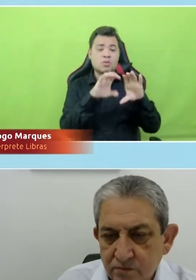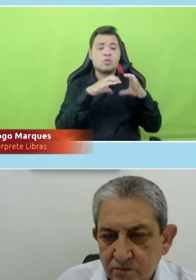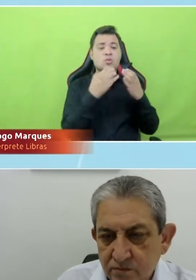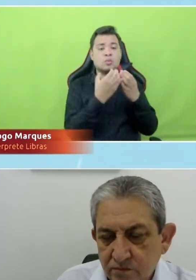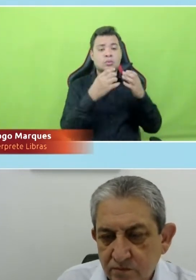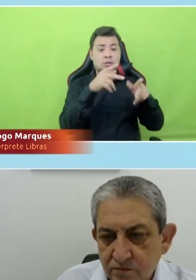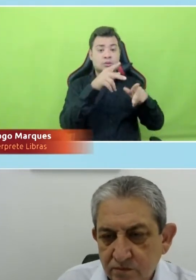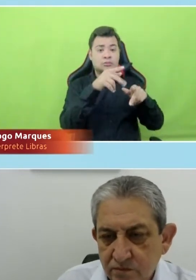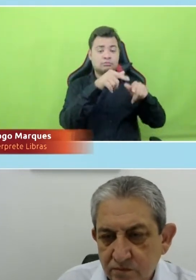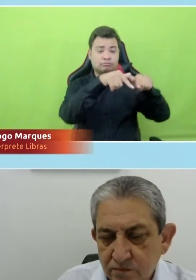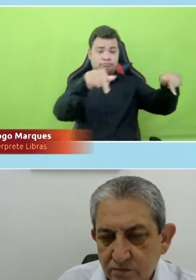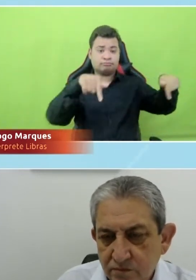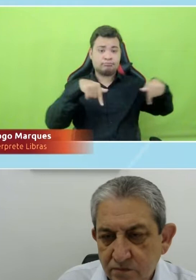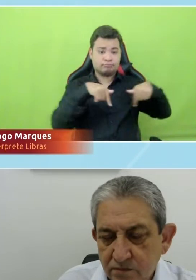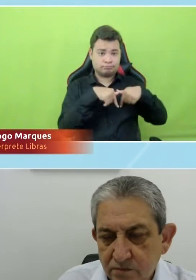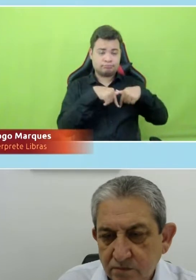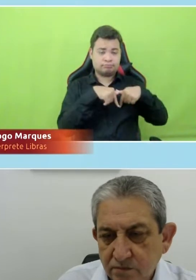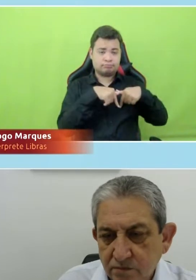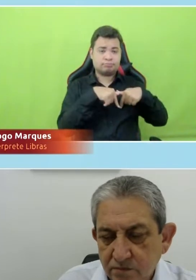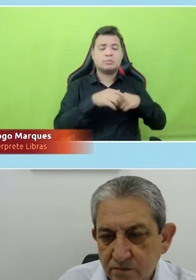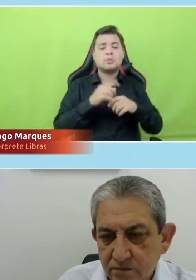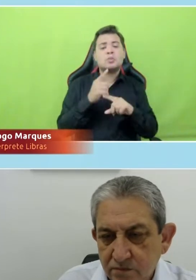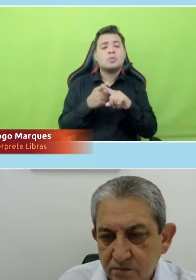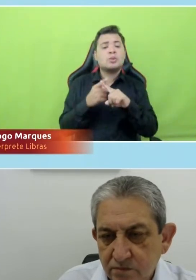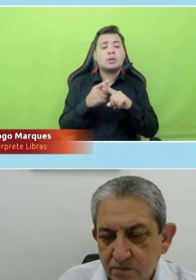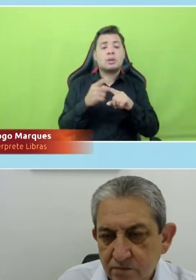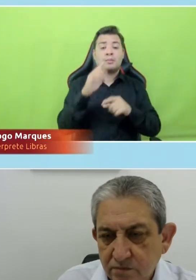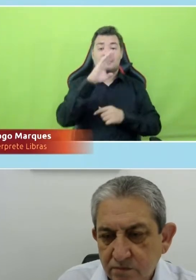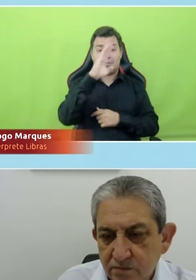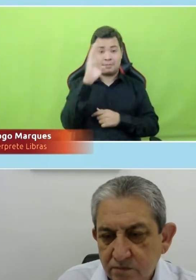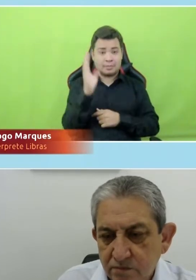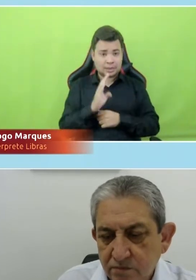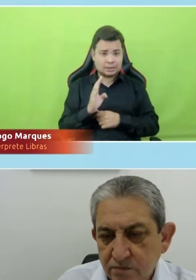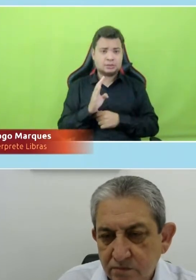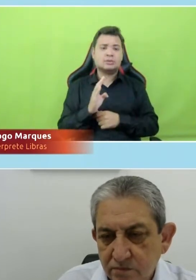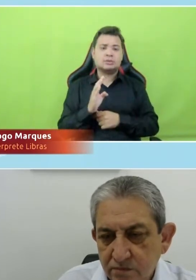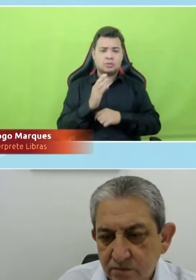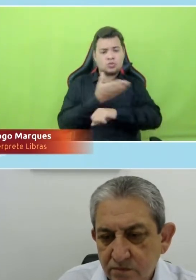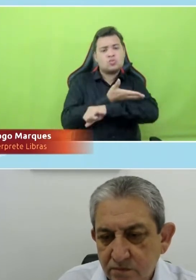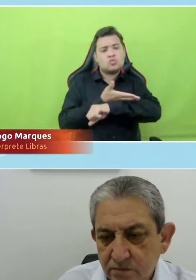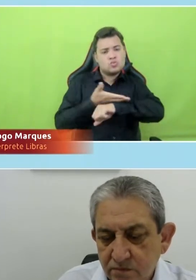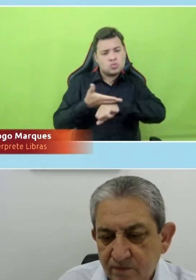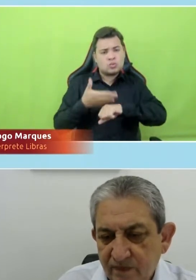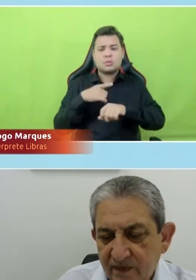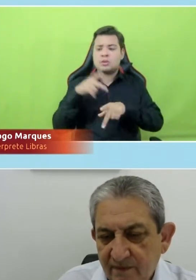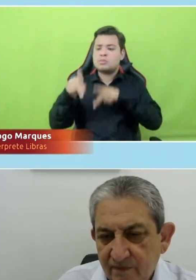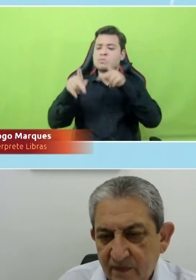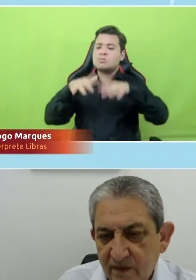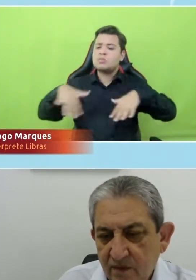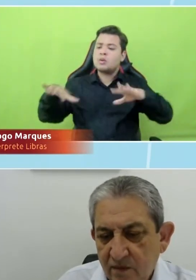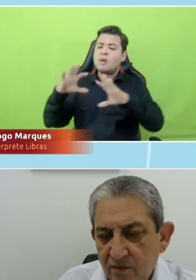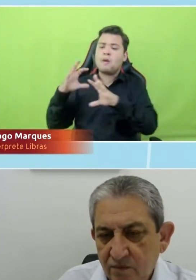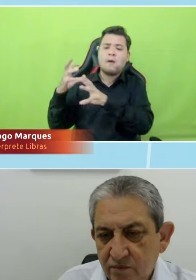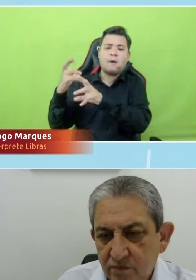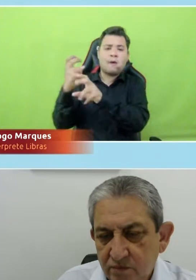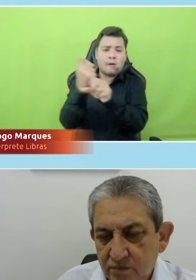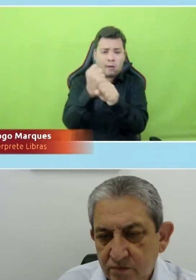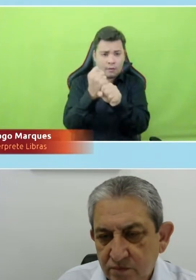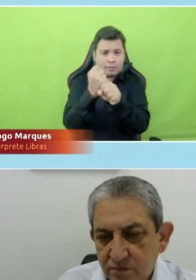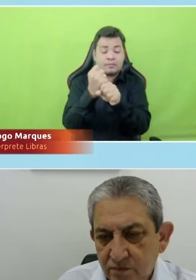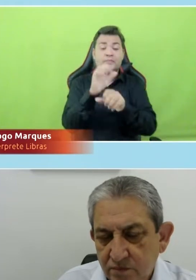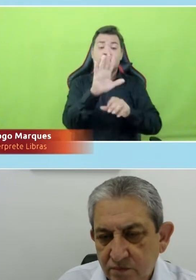pela primeira vez na história do Brasil, e na história dos recenseamentos gerais que são realizados aqui no país, a